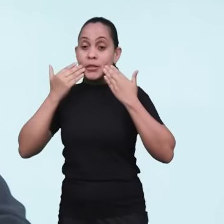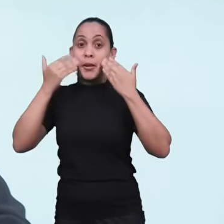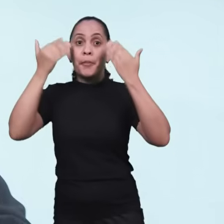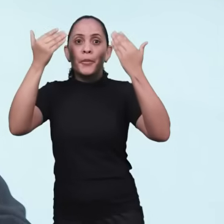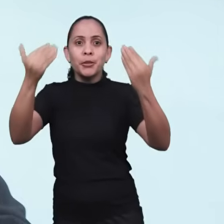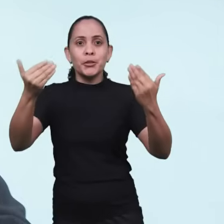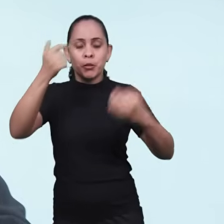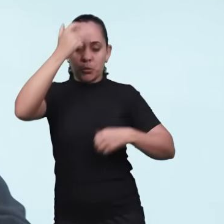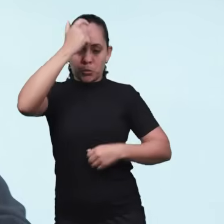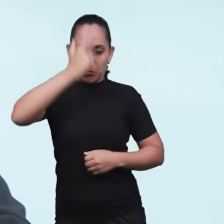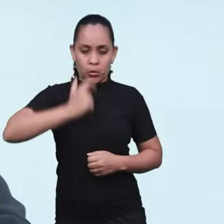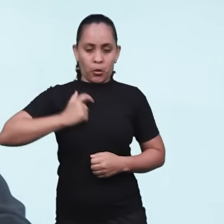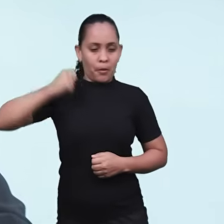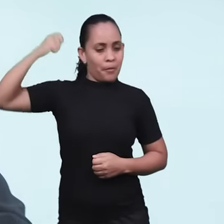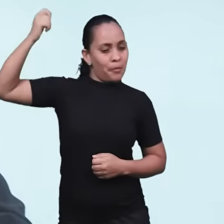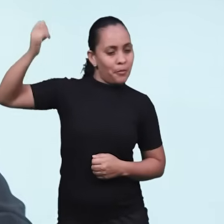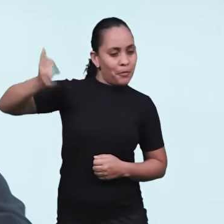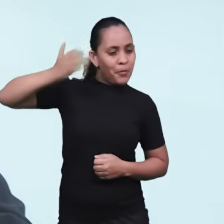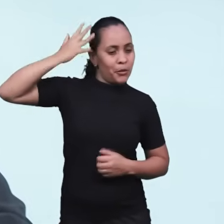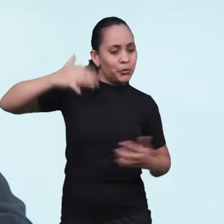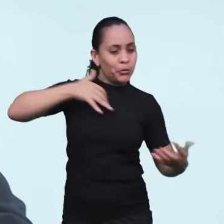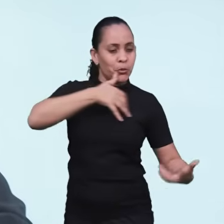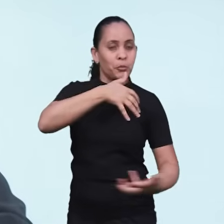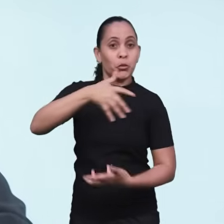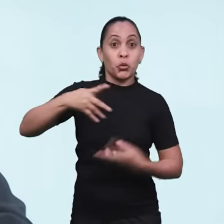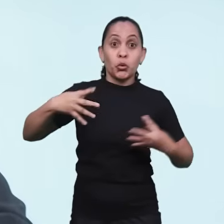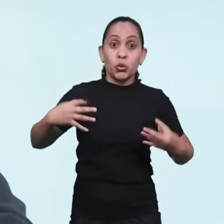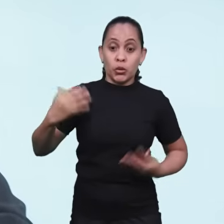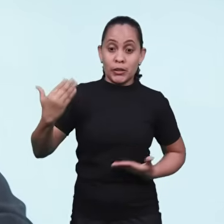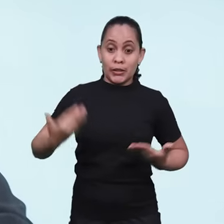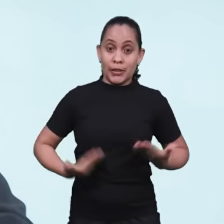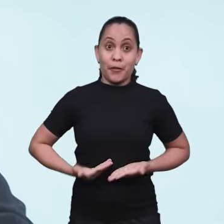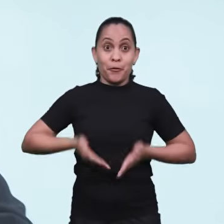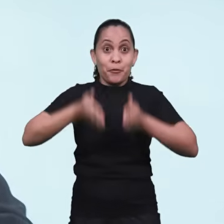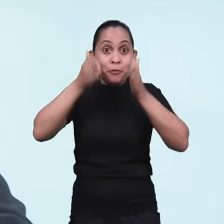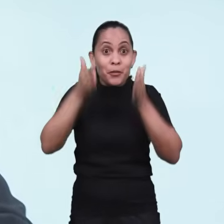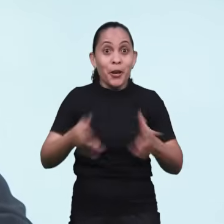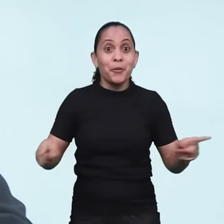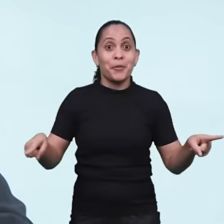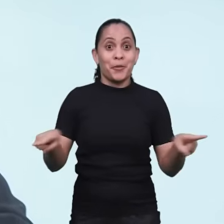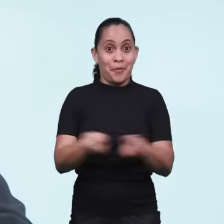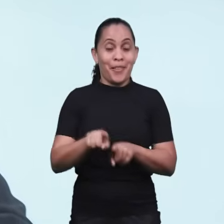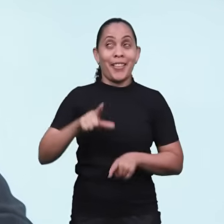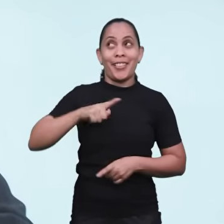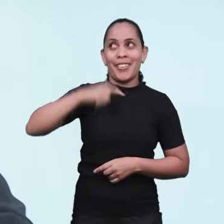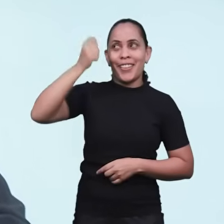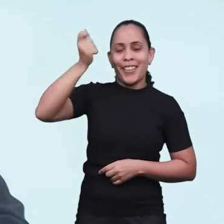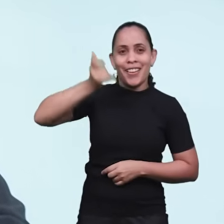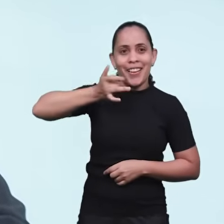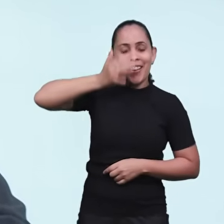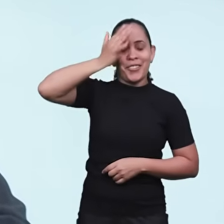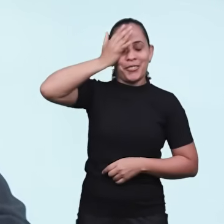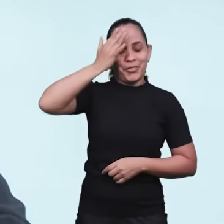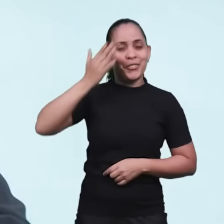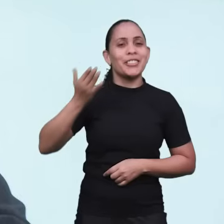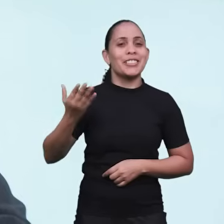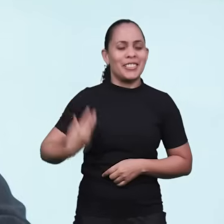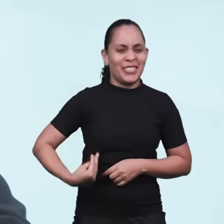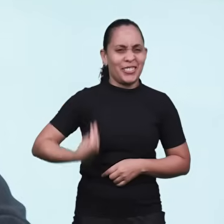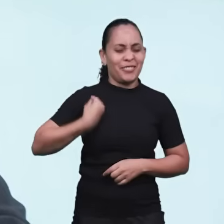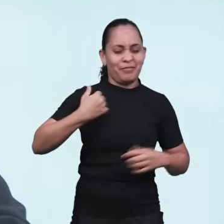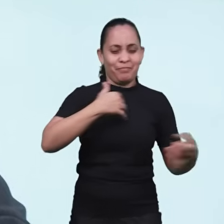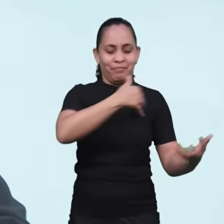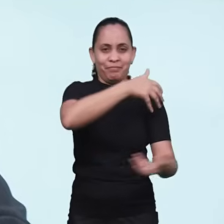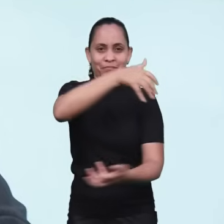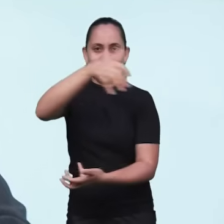não apenas se apresentou como a luz do mundo, mas mostrou que aqueles que lhe são fiéis são luzes, que iluminam